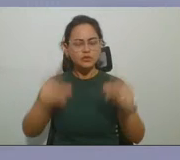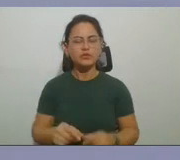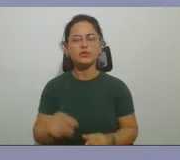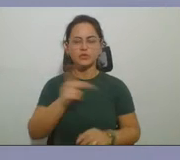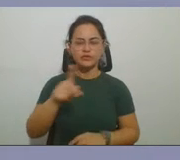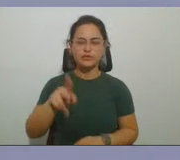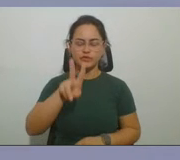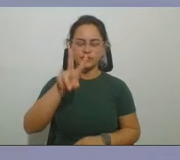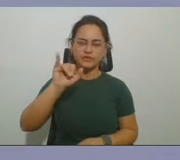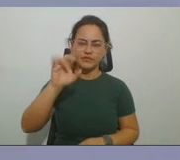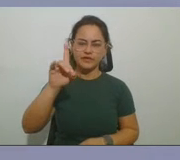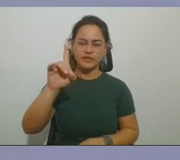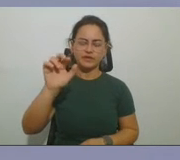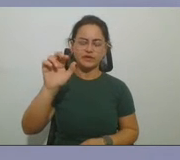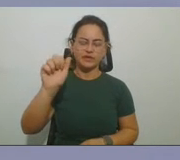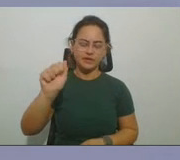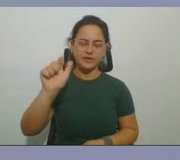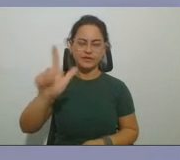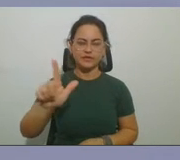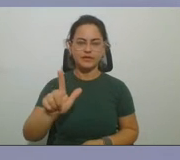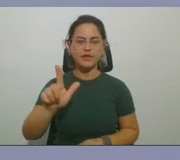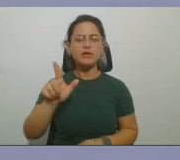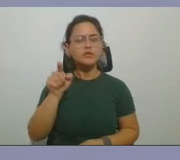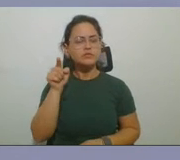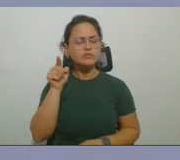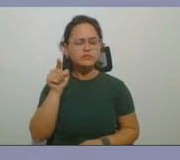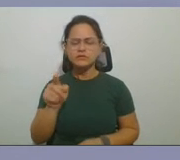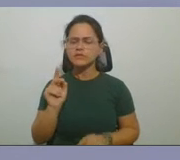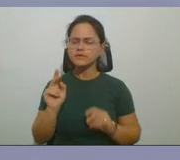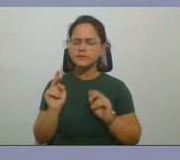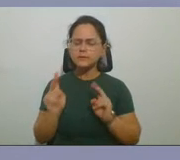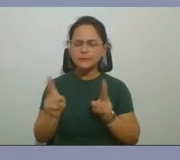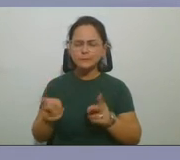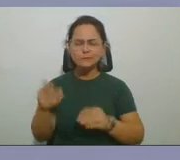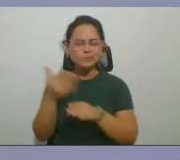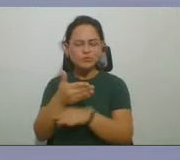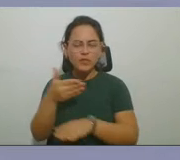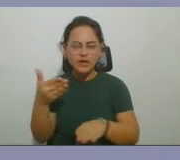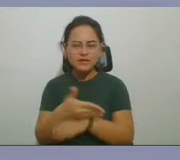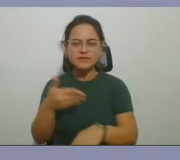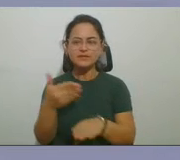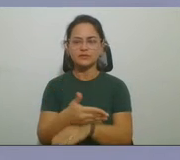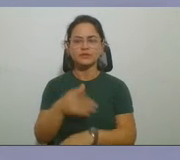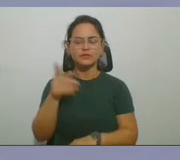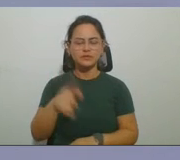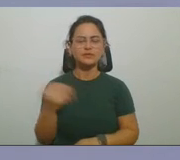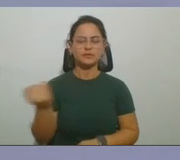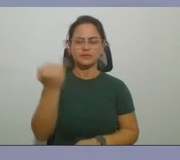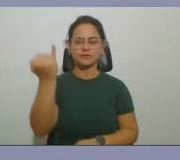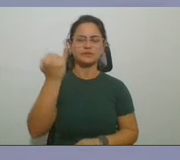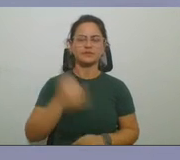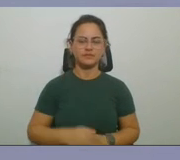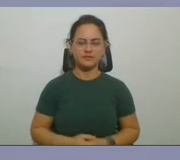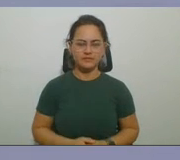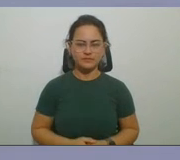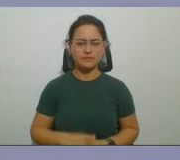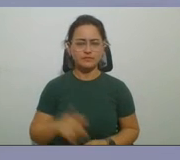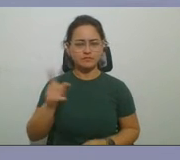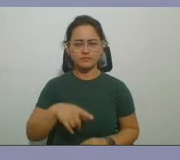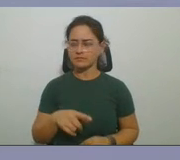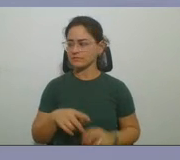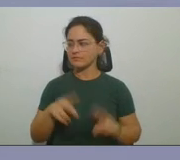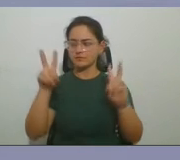coordena o nosso programa, pela sempre presente e importante participação em assuntos tão de extrema relevância para a